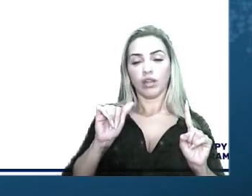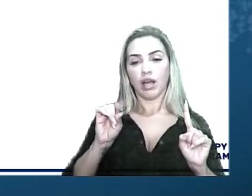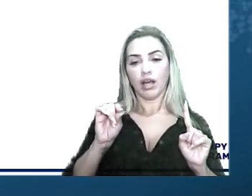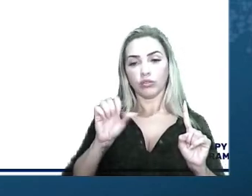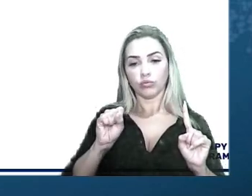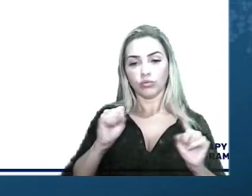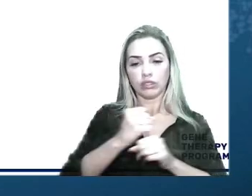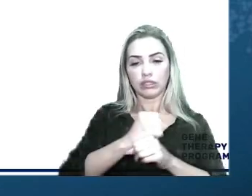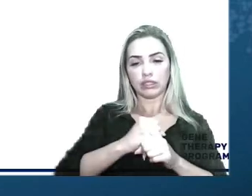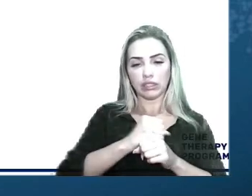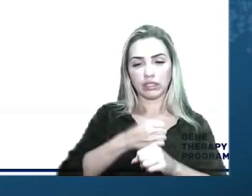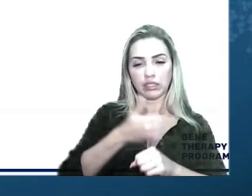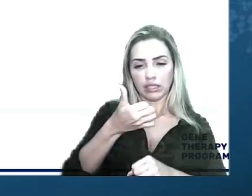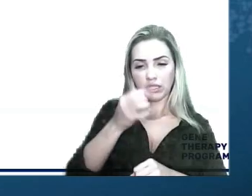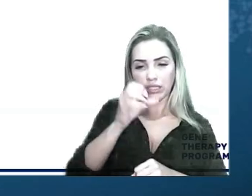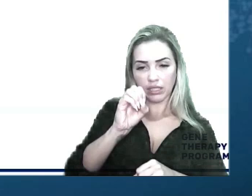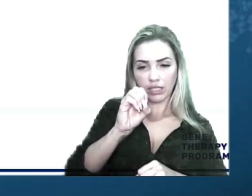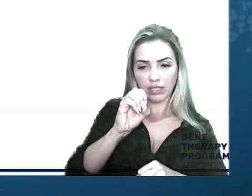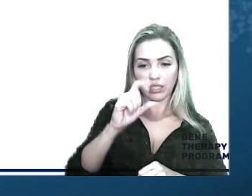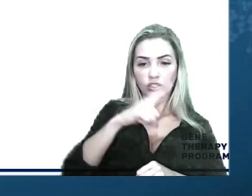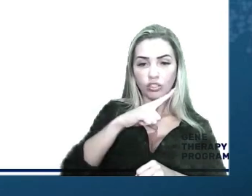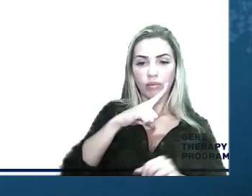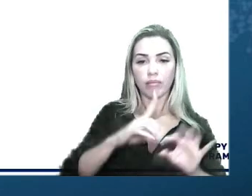anos 60 com um